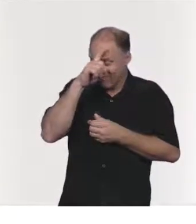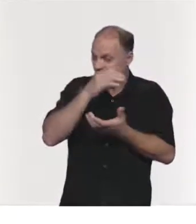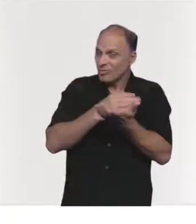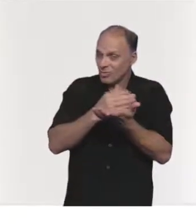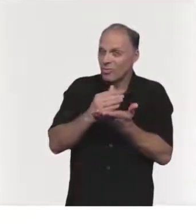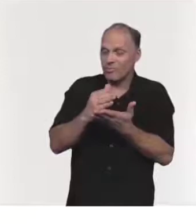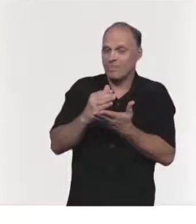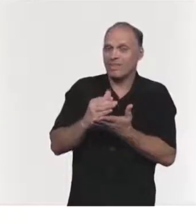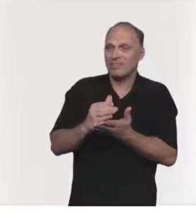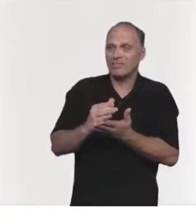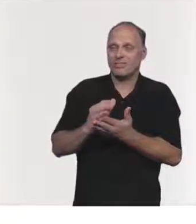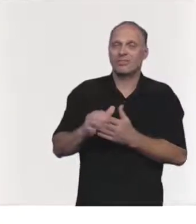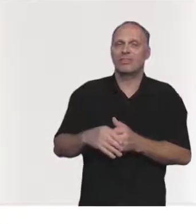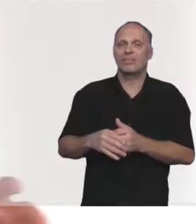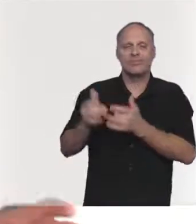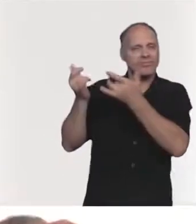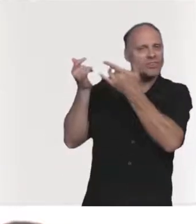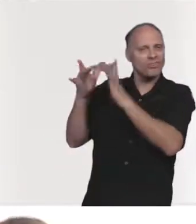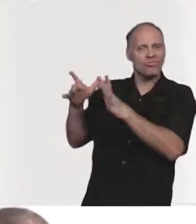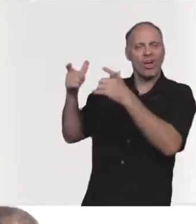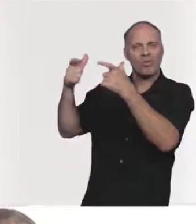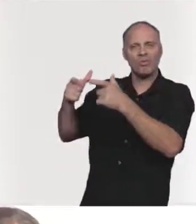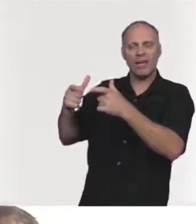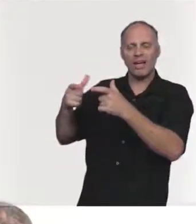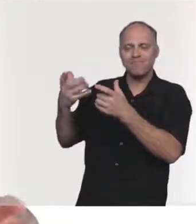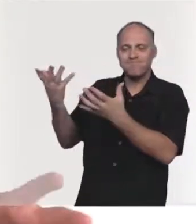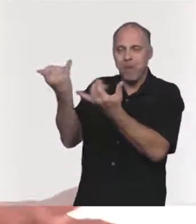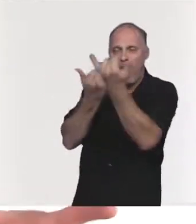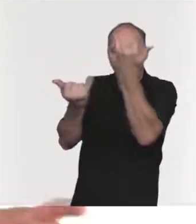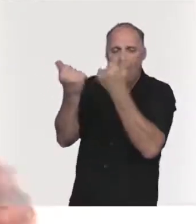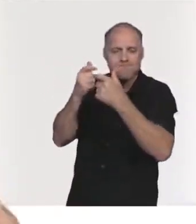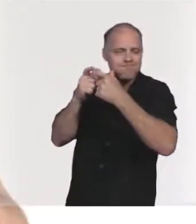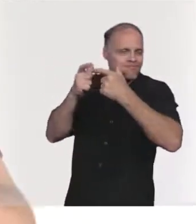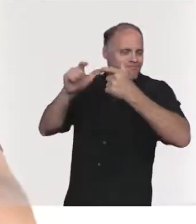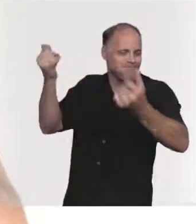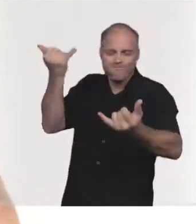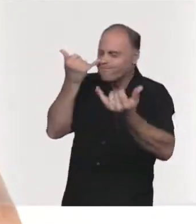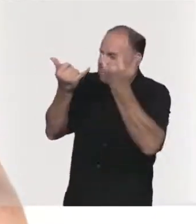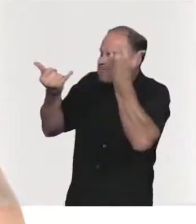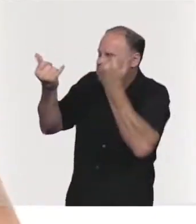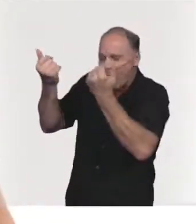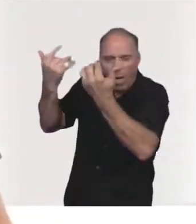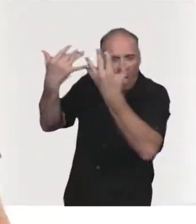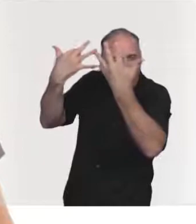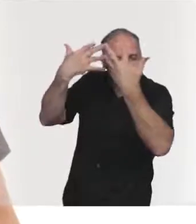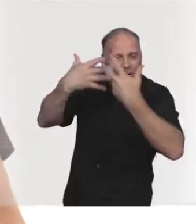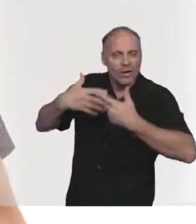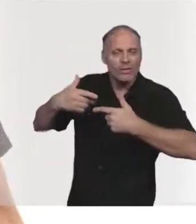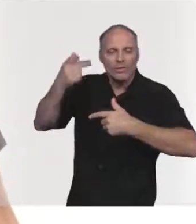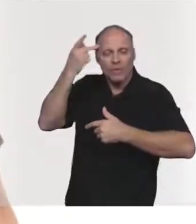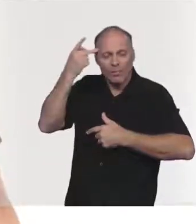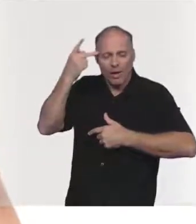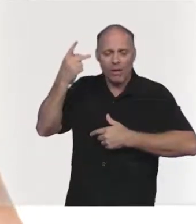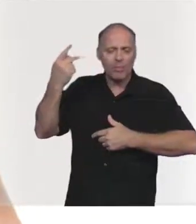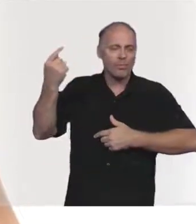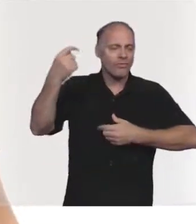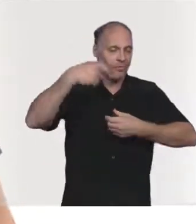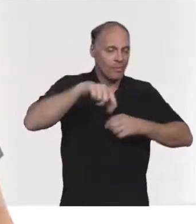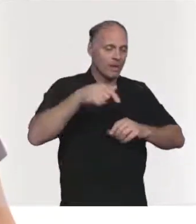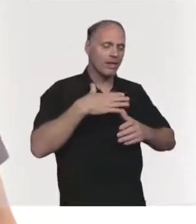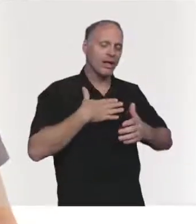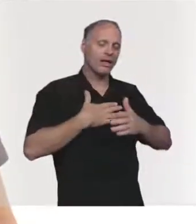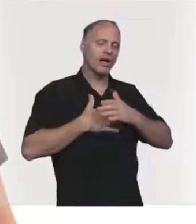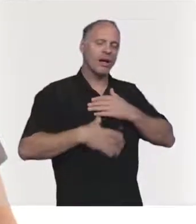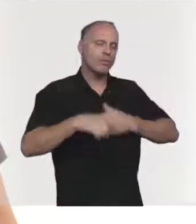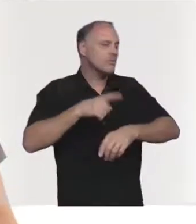foi uma sair de muita informação para um lugar calmo, né? O tempo aqui